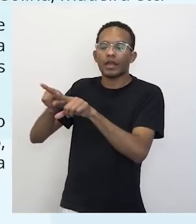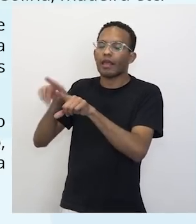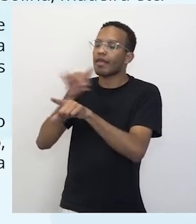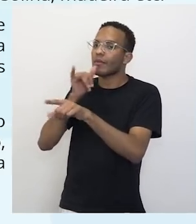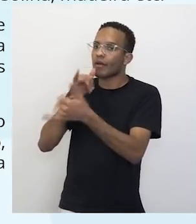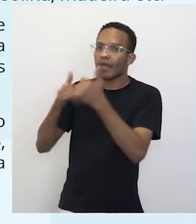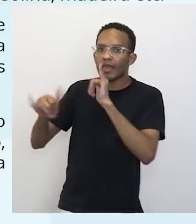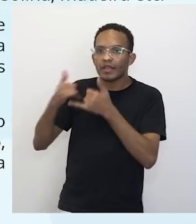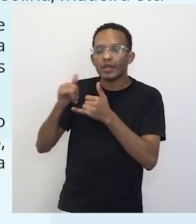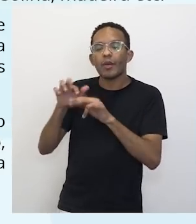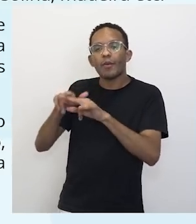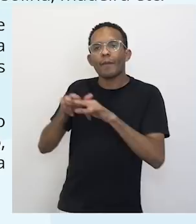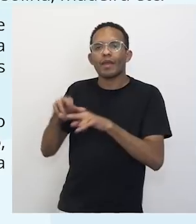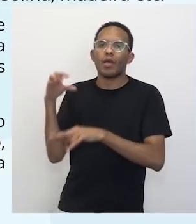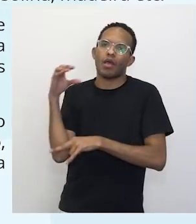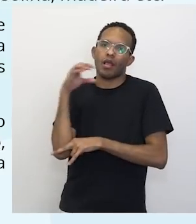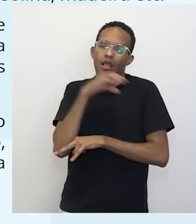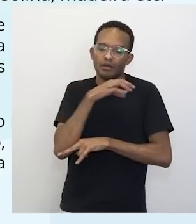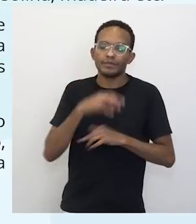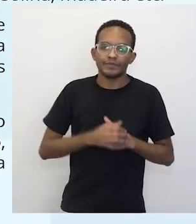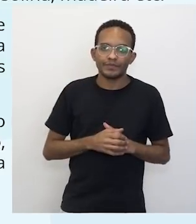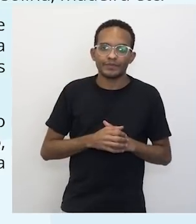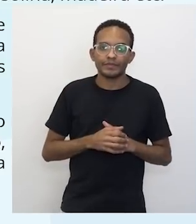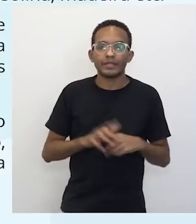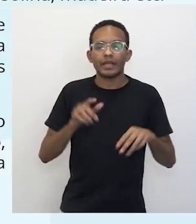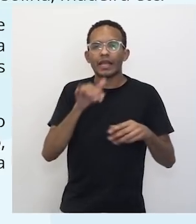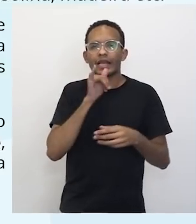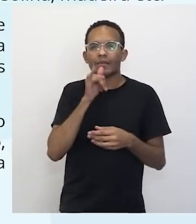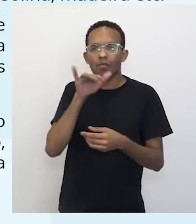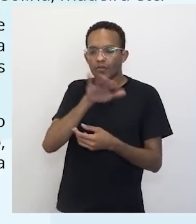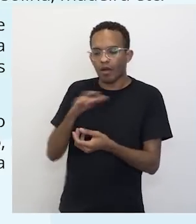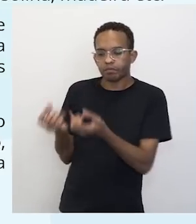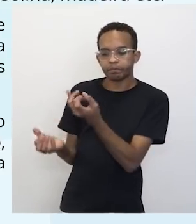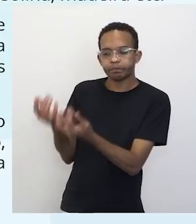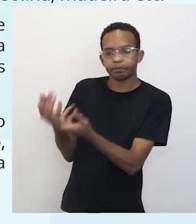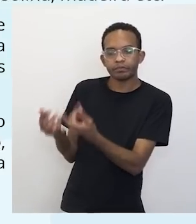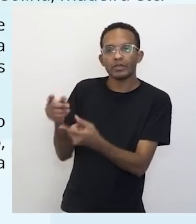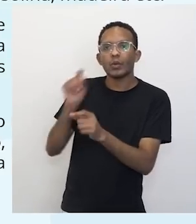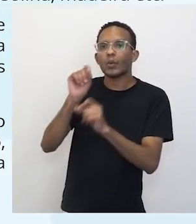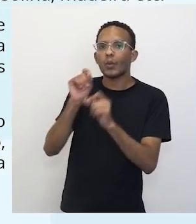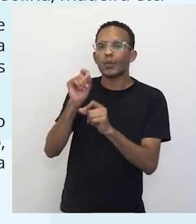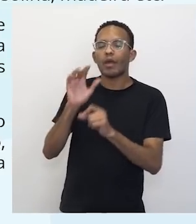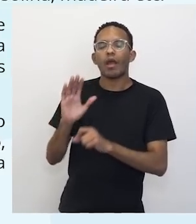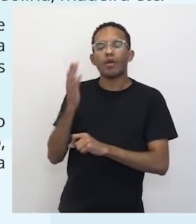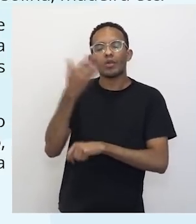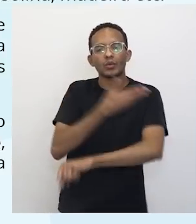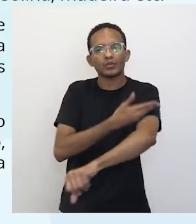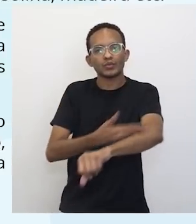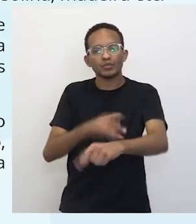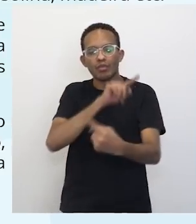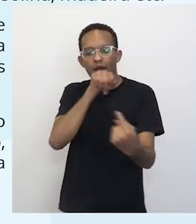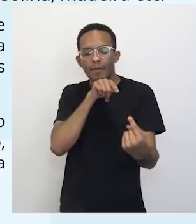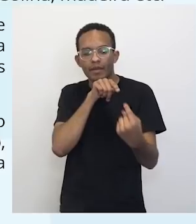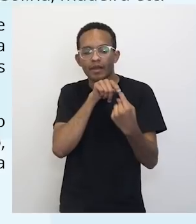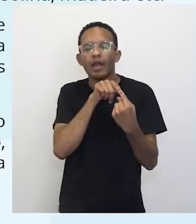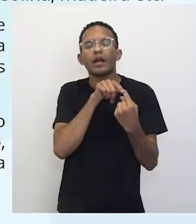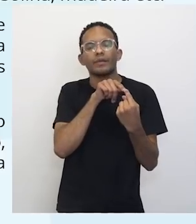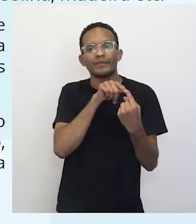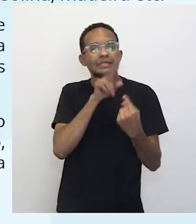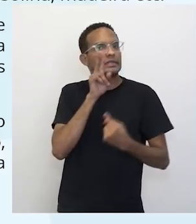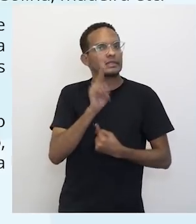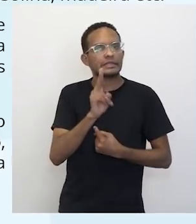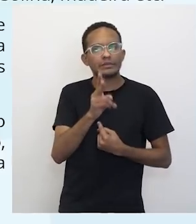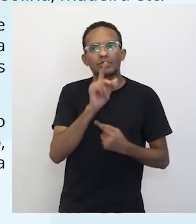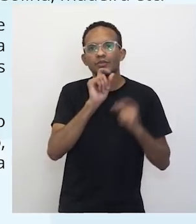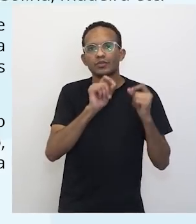energia na forma de calor. Gente, na combustão, a gente costuma associar isso